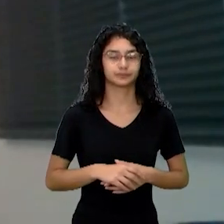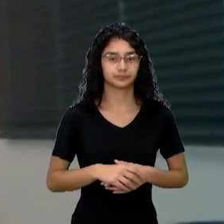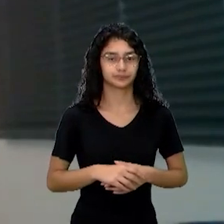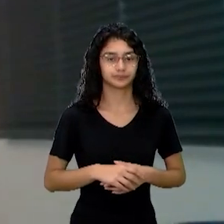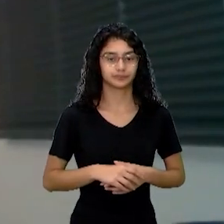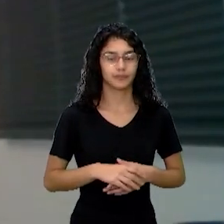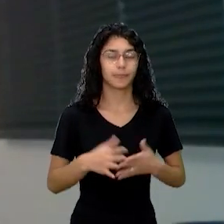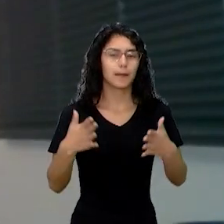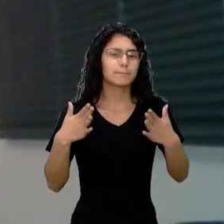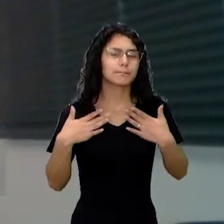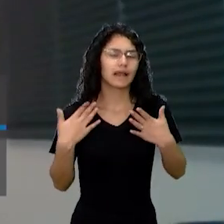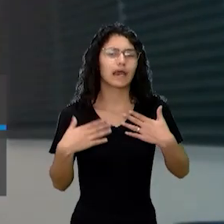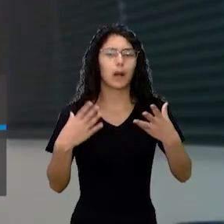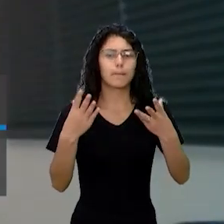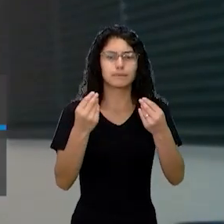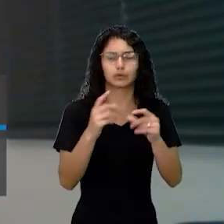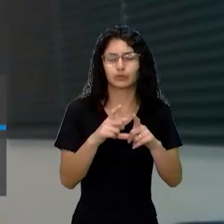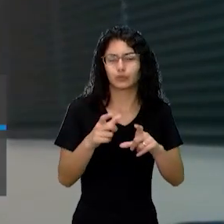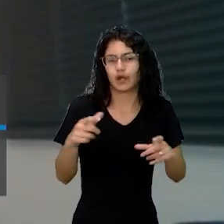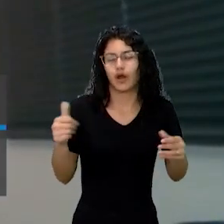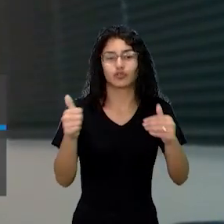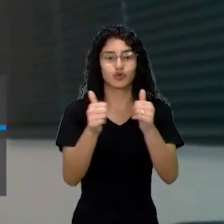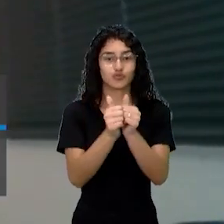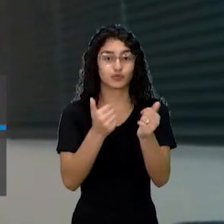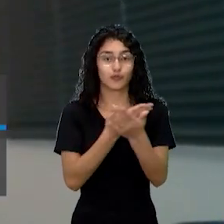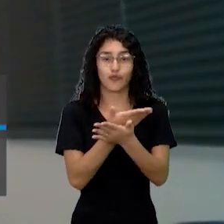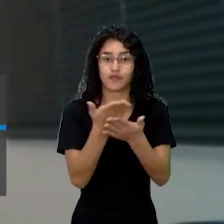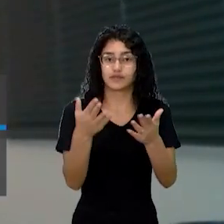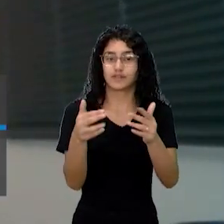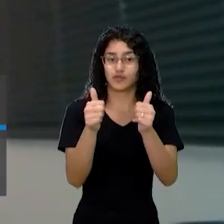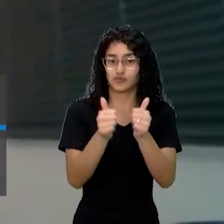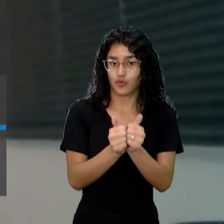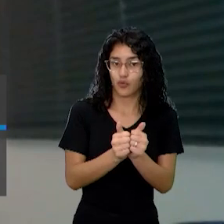Tânia. É uma alegria imensa para mim estar aqui com vocês